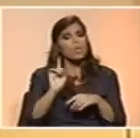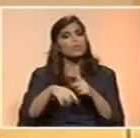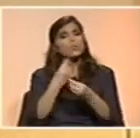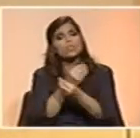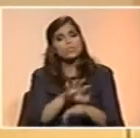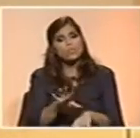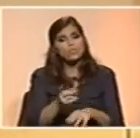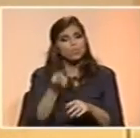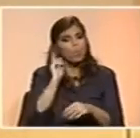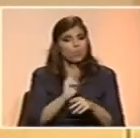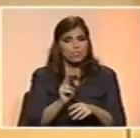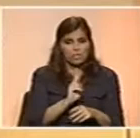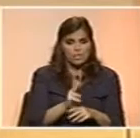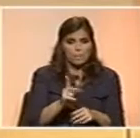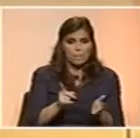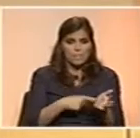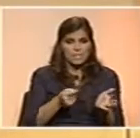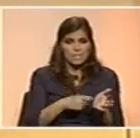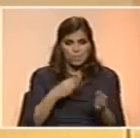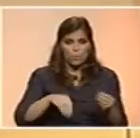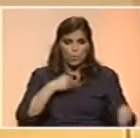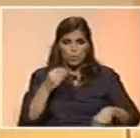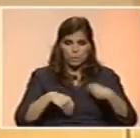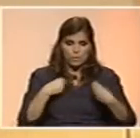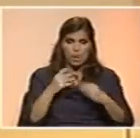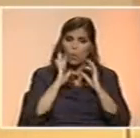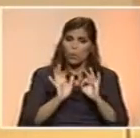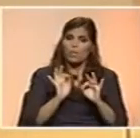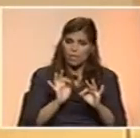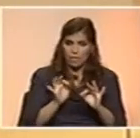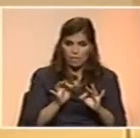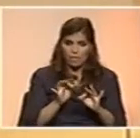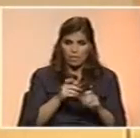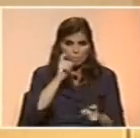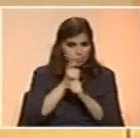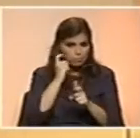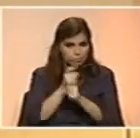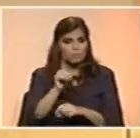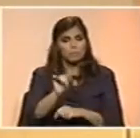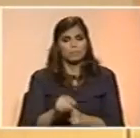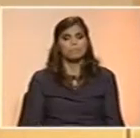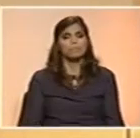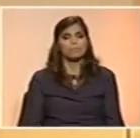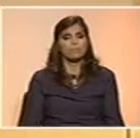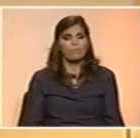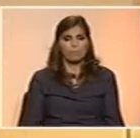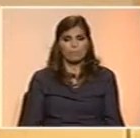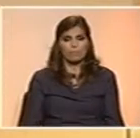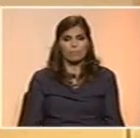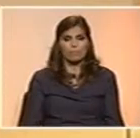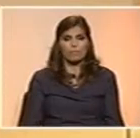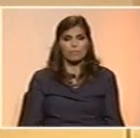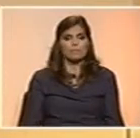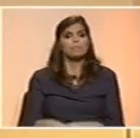que não são vegetarianas efetivamente precisam de uma grande preocupação e um grande cuidado e uma grande vigilância também. E temos a questão